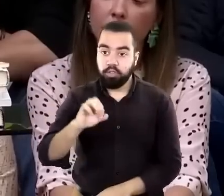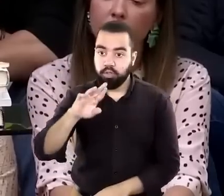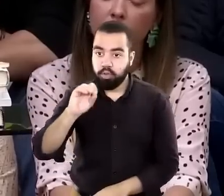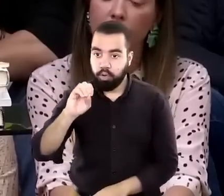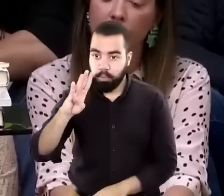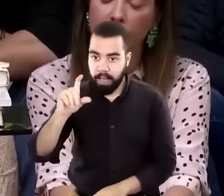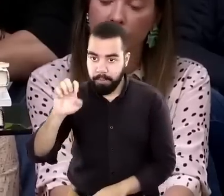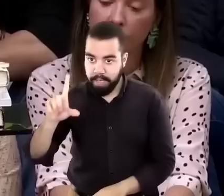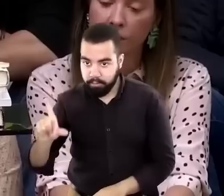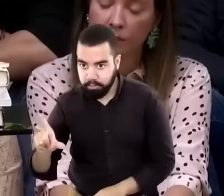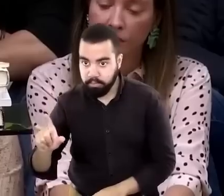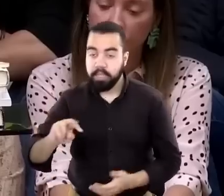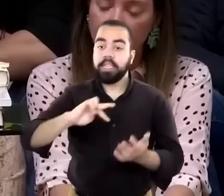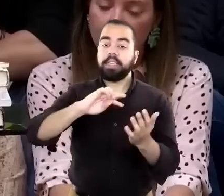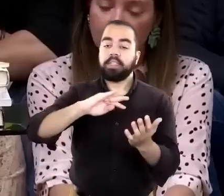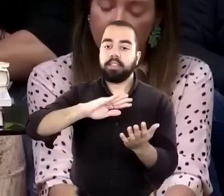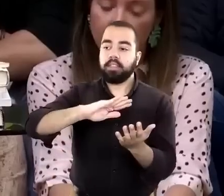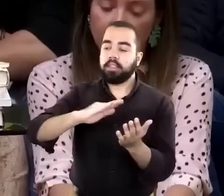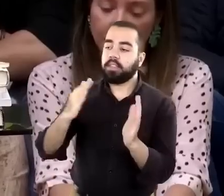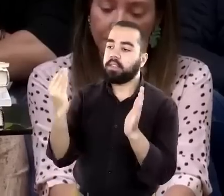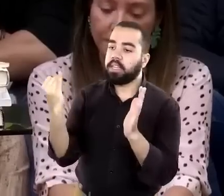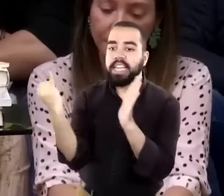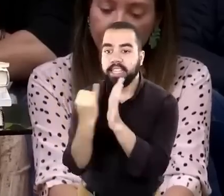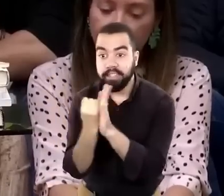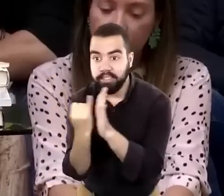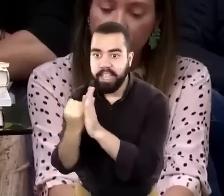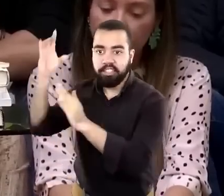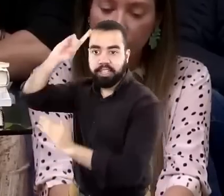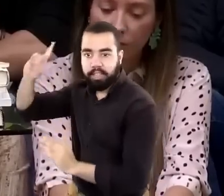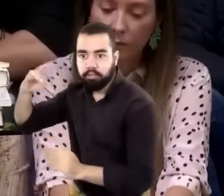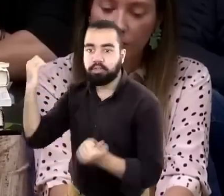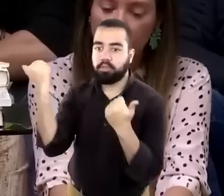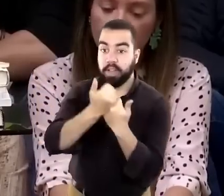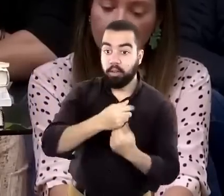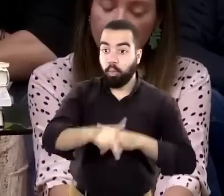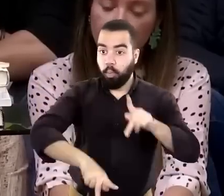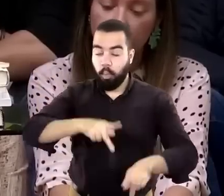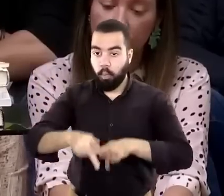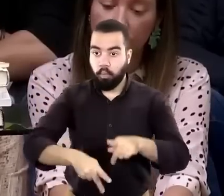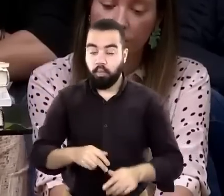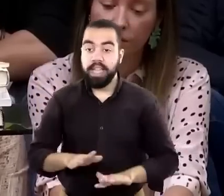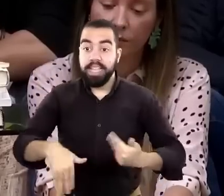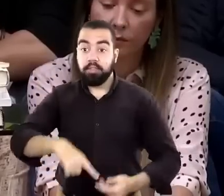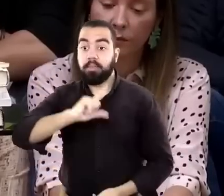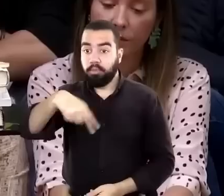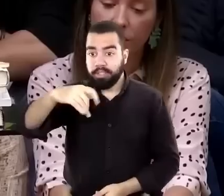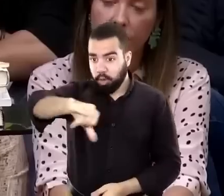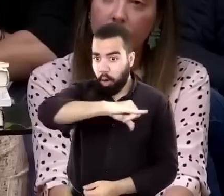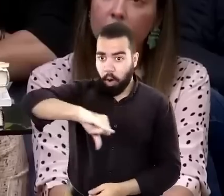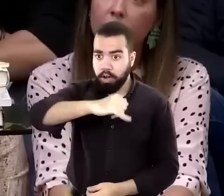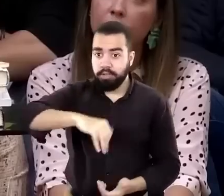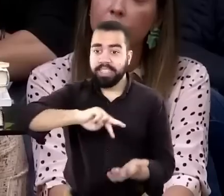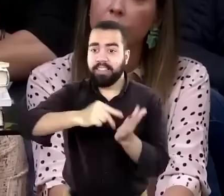finalzinho fala do óleo dourado, verso 12, que é um símbolo do Espírito Santo. Portanto, aqui está falando de